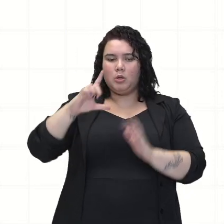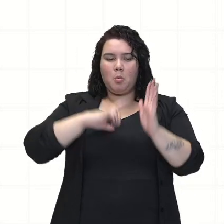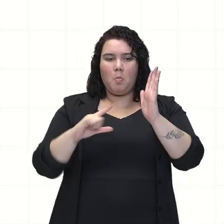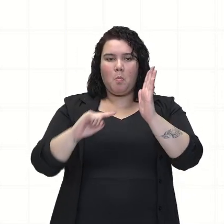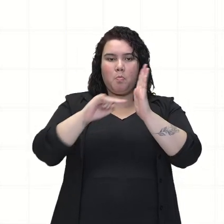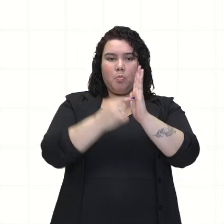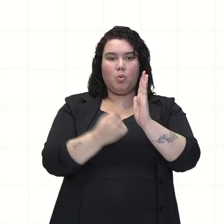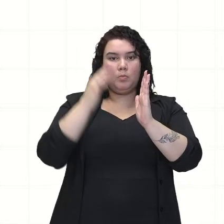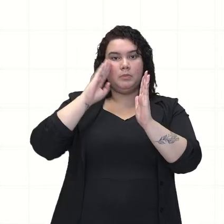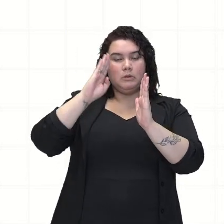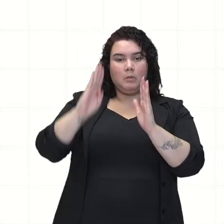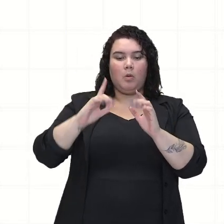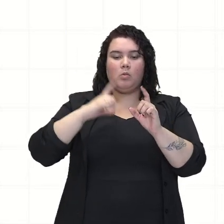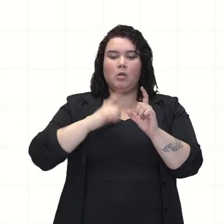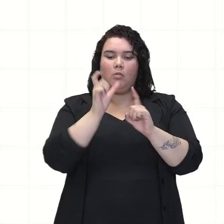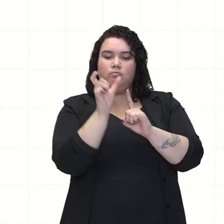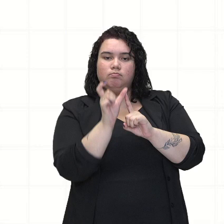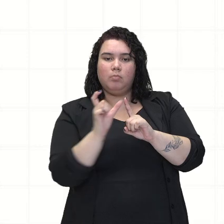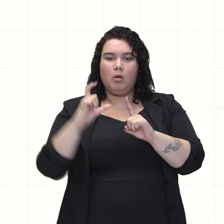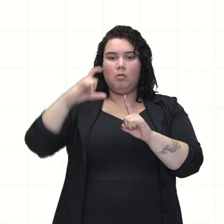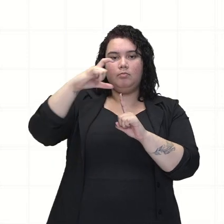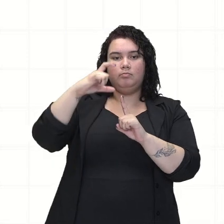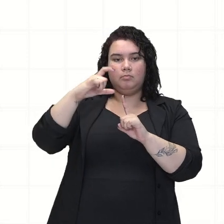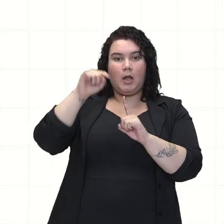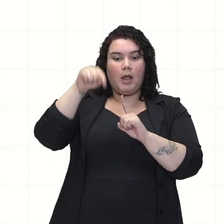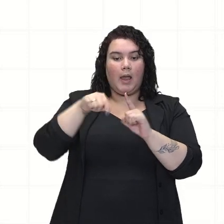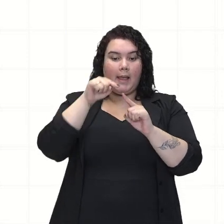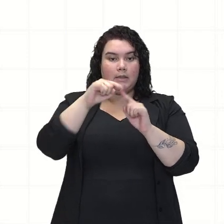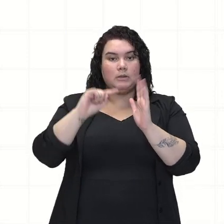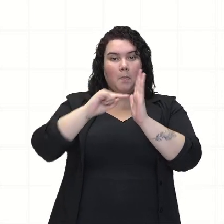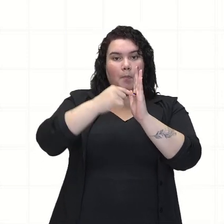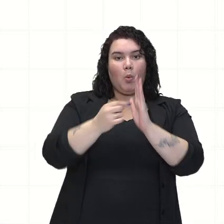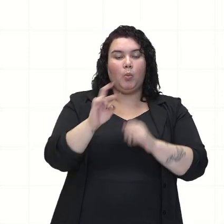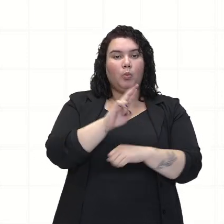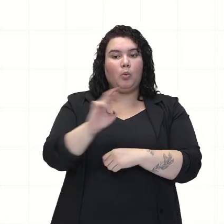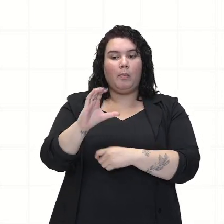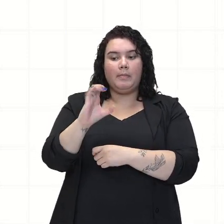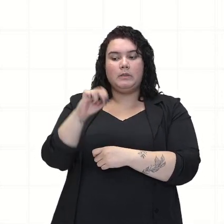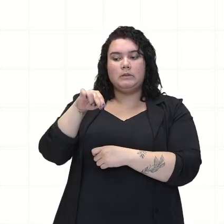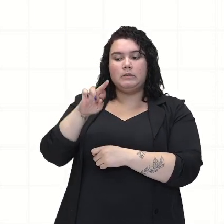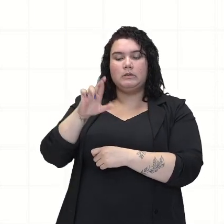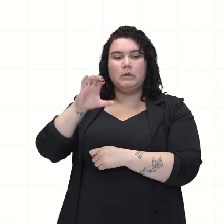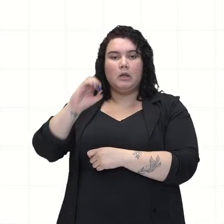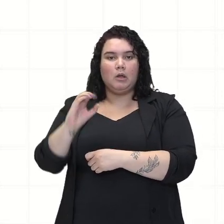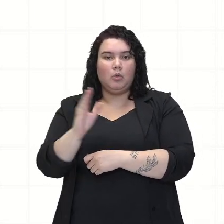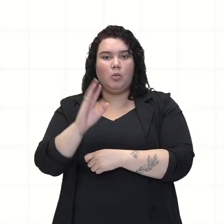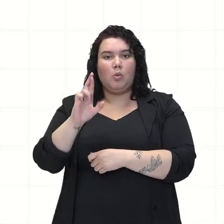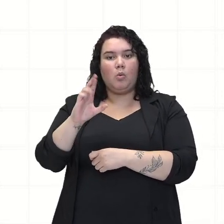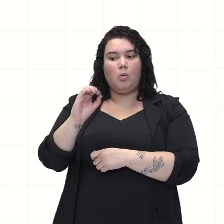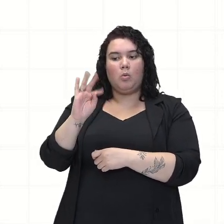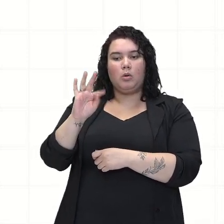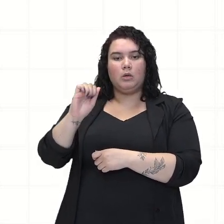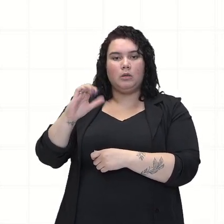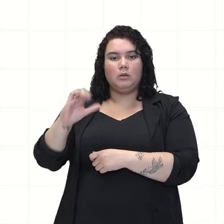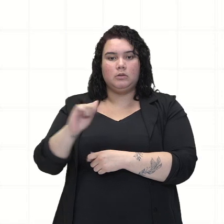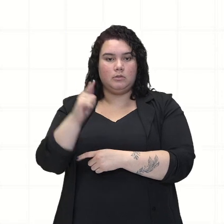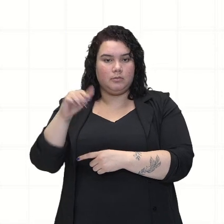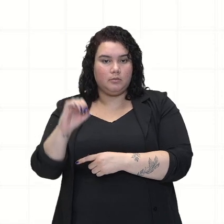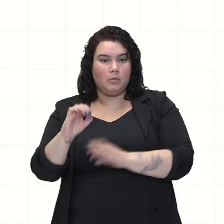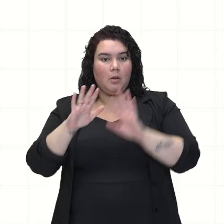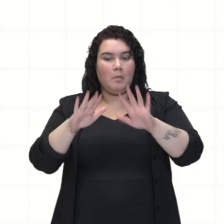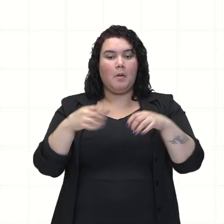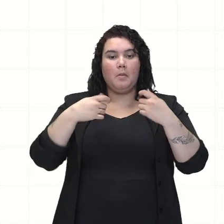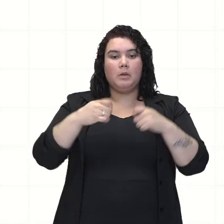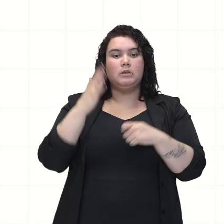no plano, chamado de centro de rotação. Para realizar a rotação de uma figura, devemos considerar a orientação do